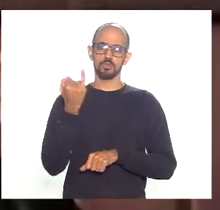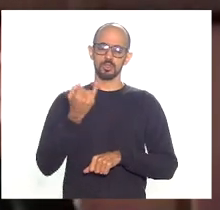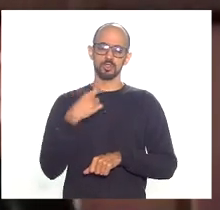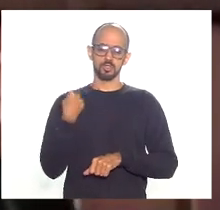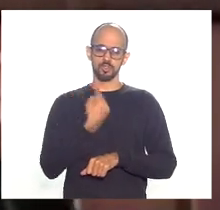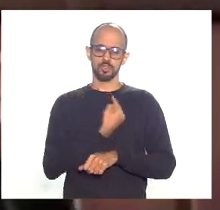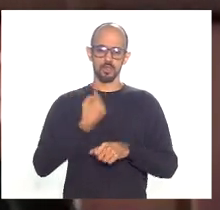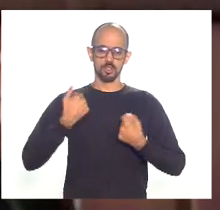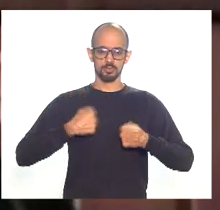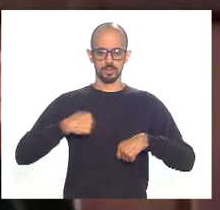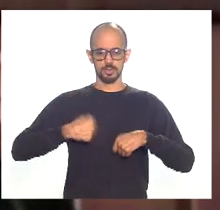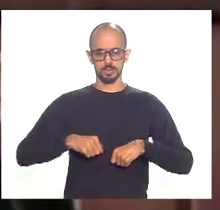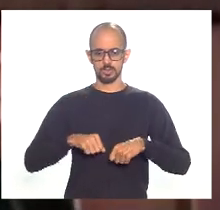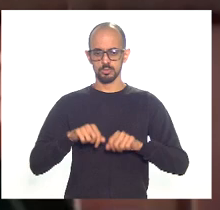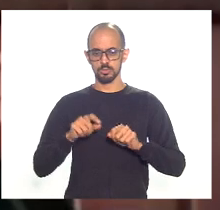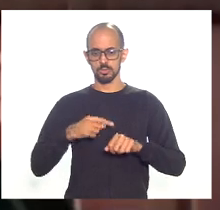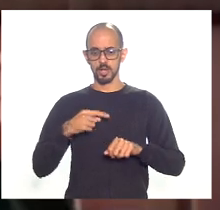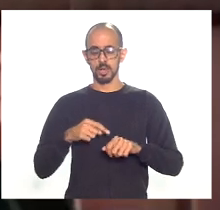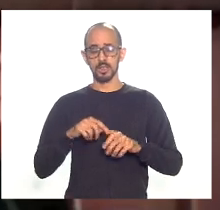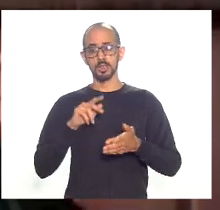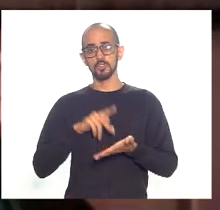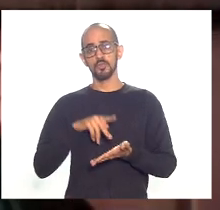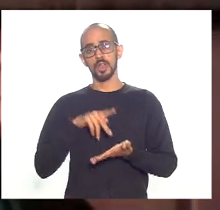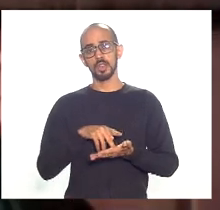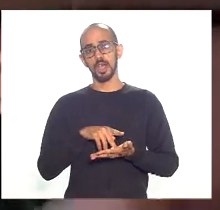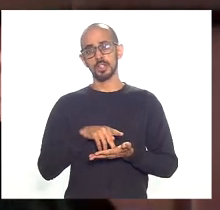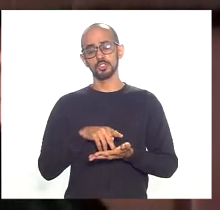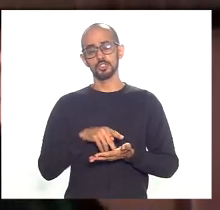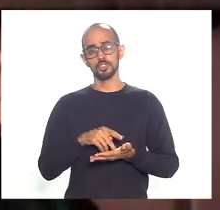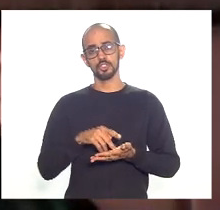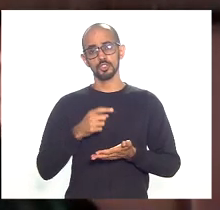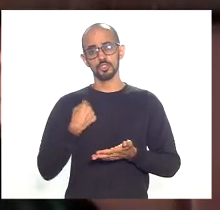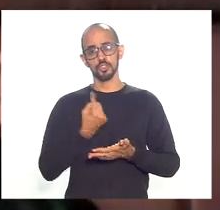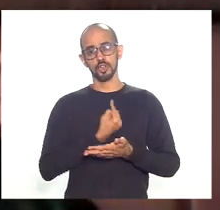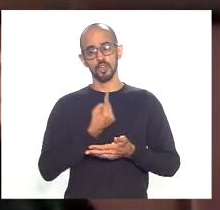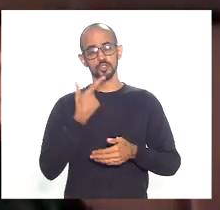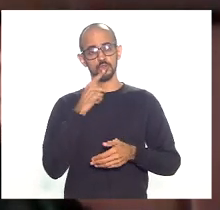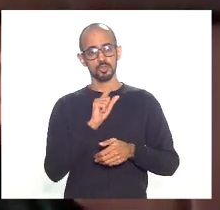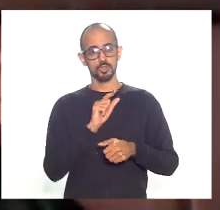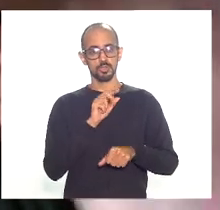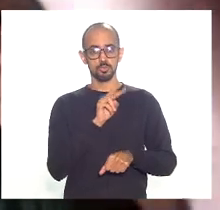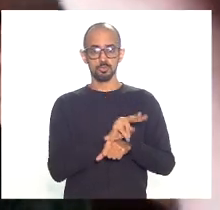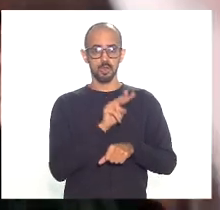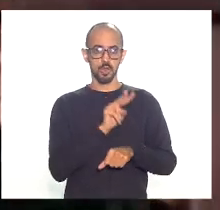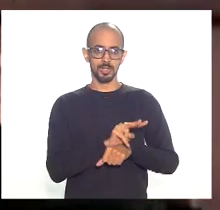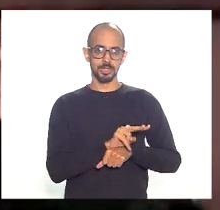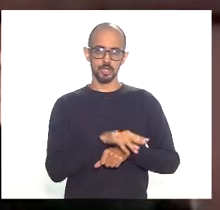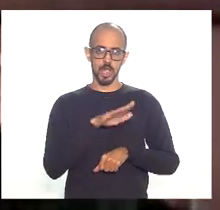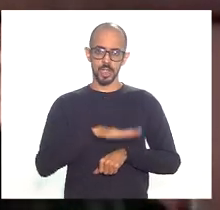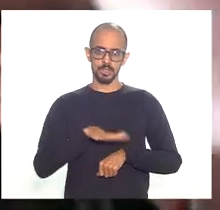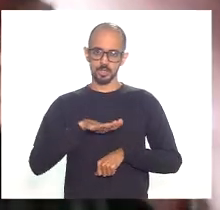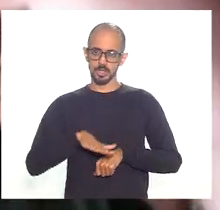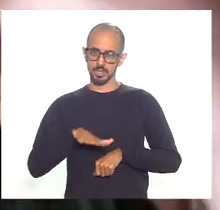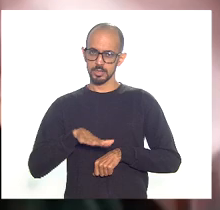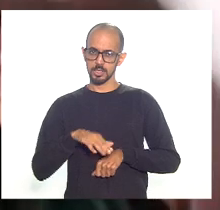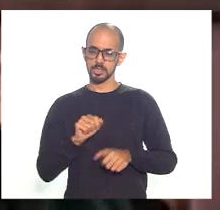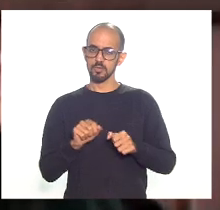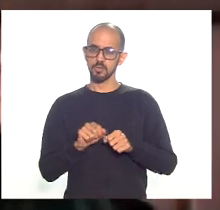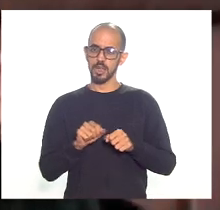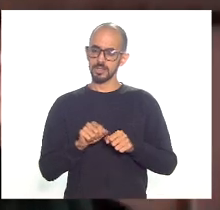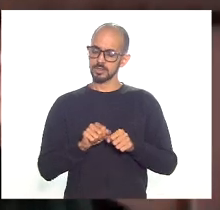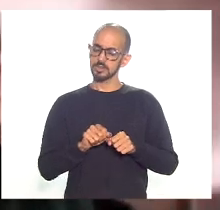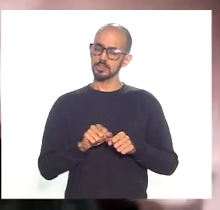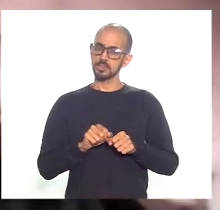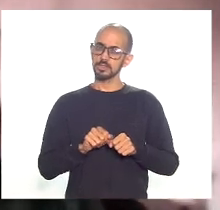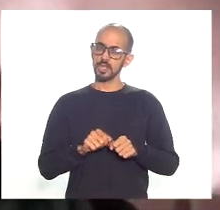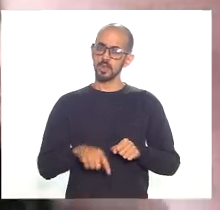necessária, para que a gente possa, de fato, guardar a vida das nossas crianças e produzir uma infância